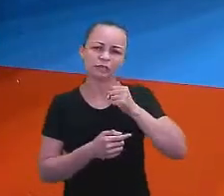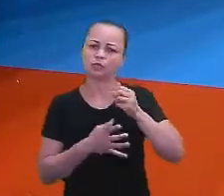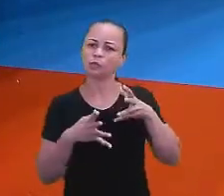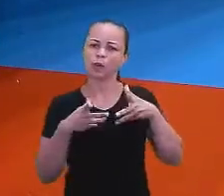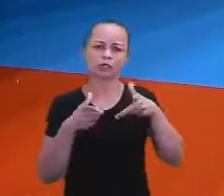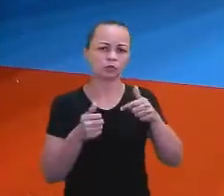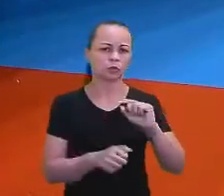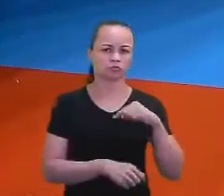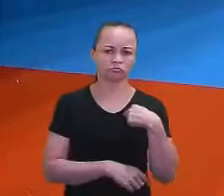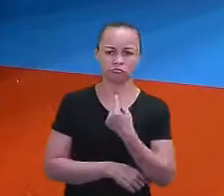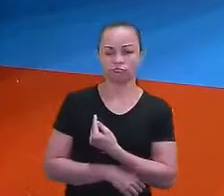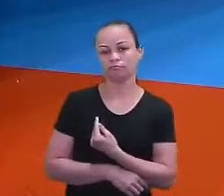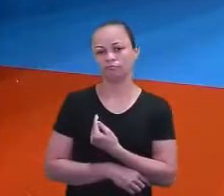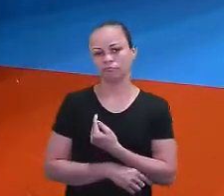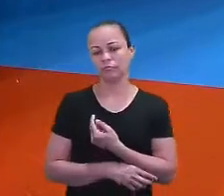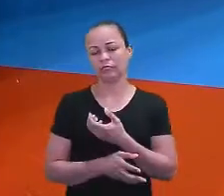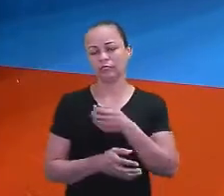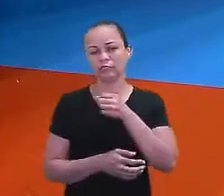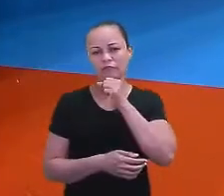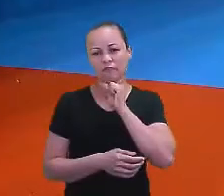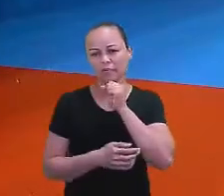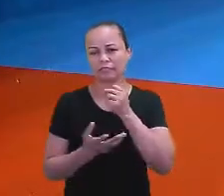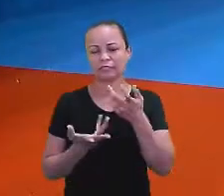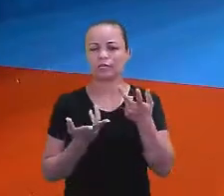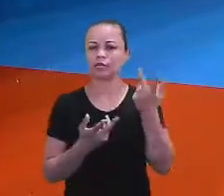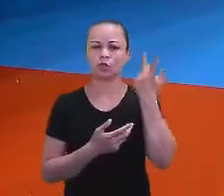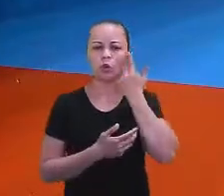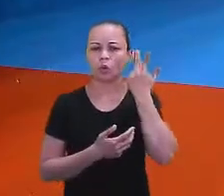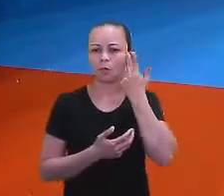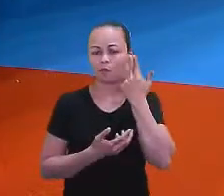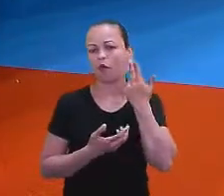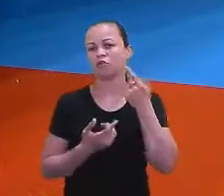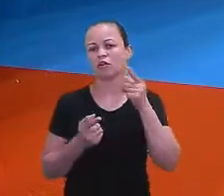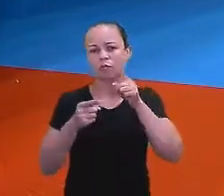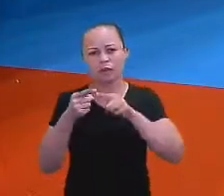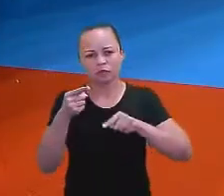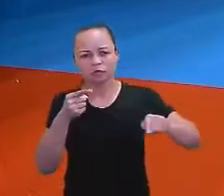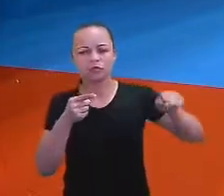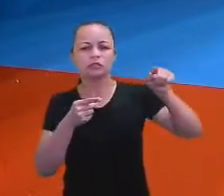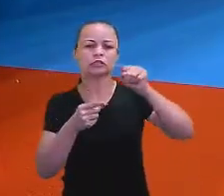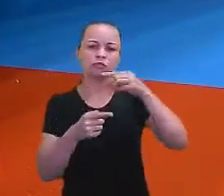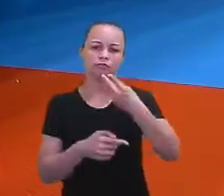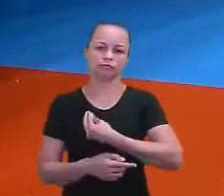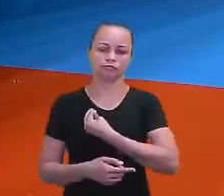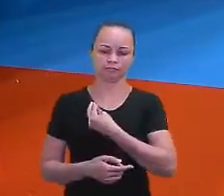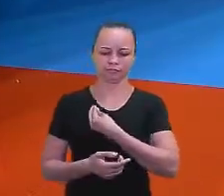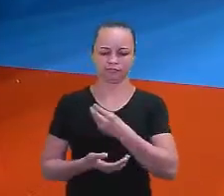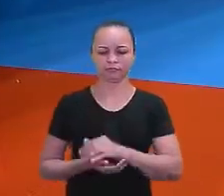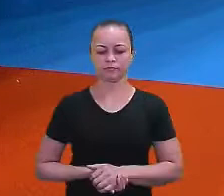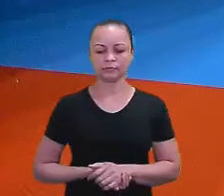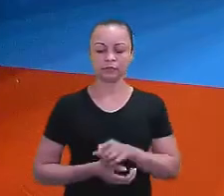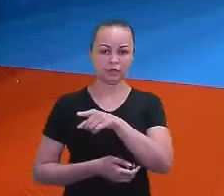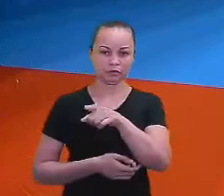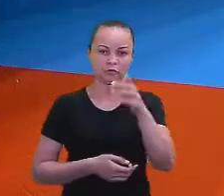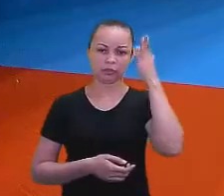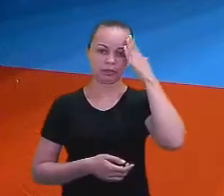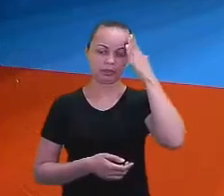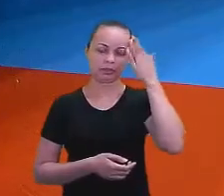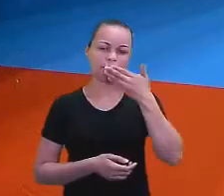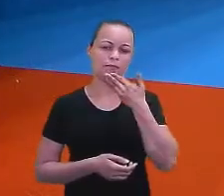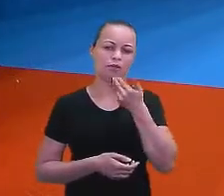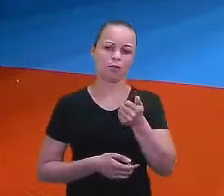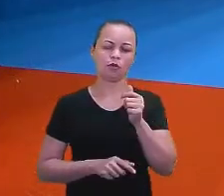programação biológica de envelhecer, porque faz parte do próprio ciclo da vida. E aí, só para que vocês possam compreender melhor, ficar uma coisa